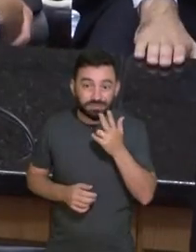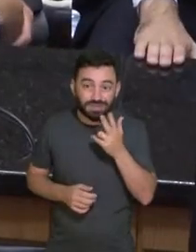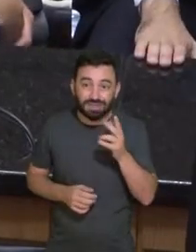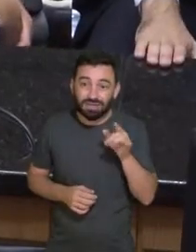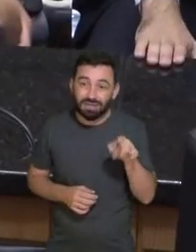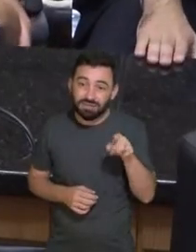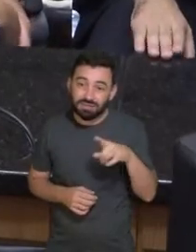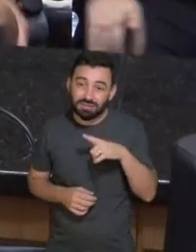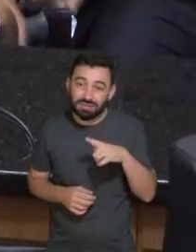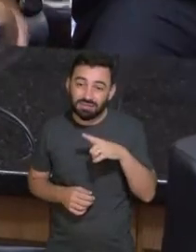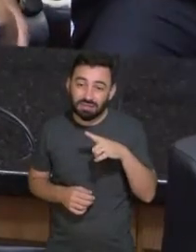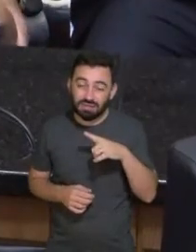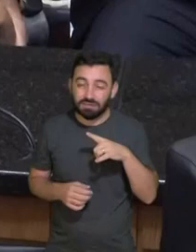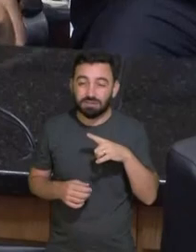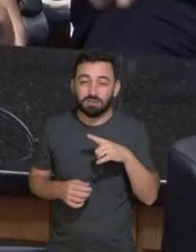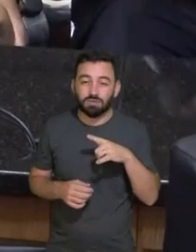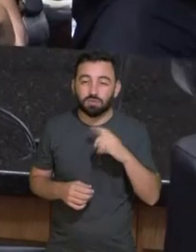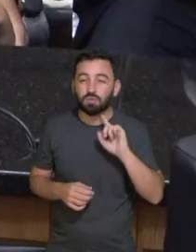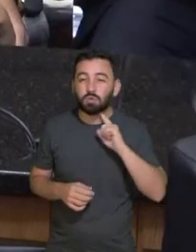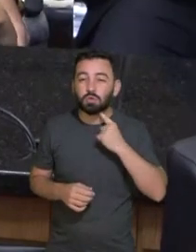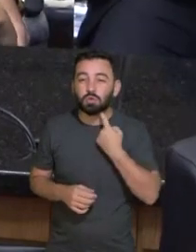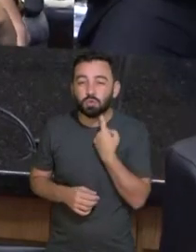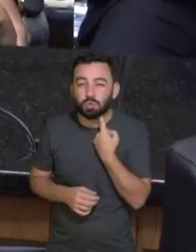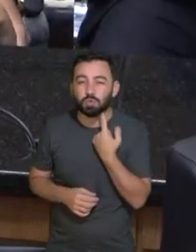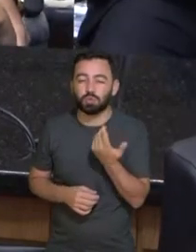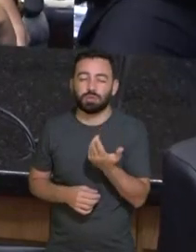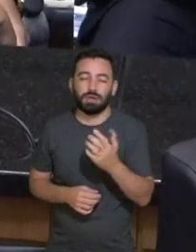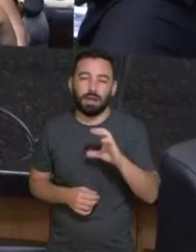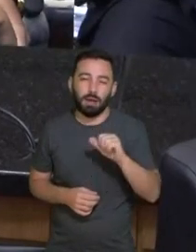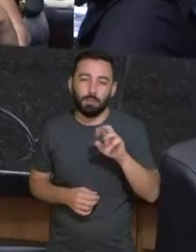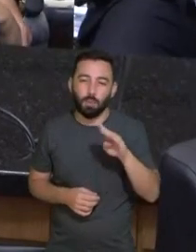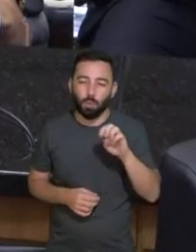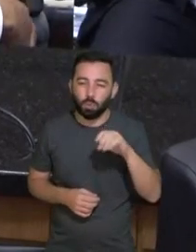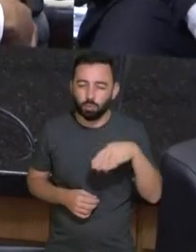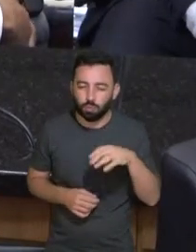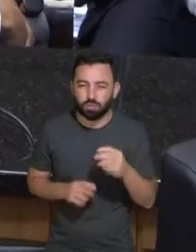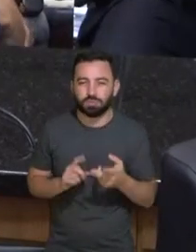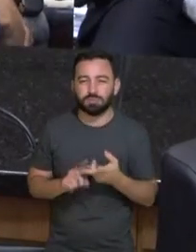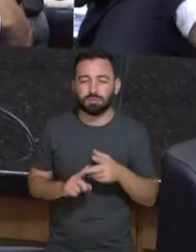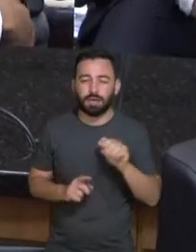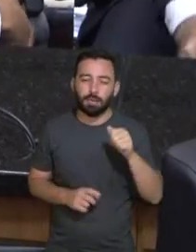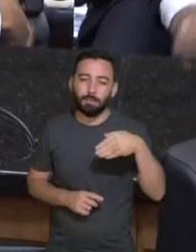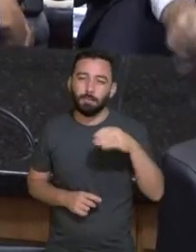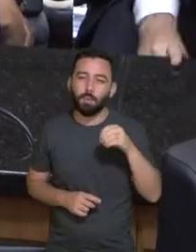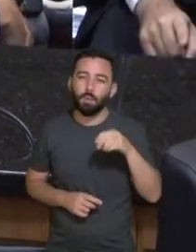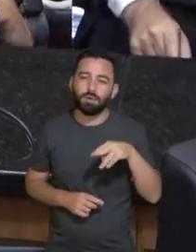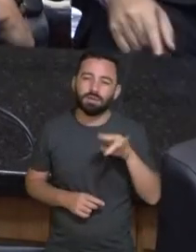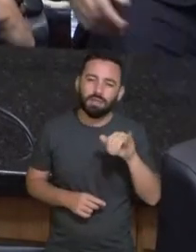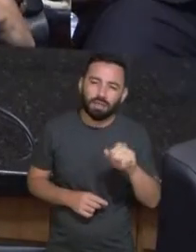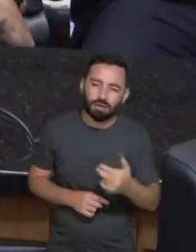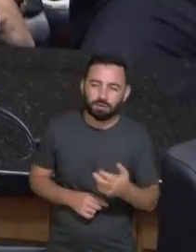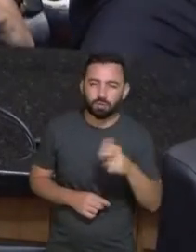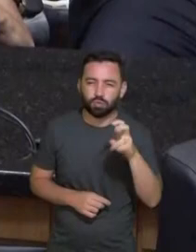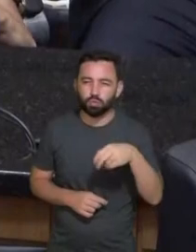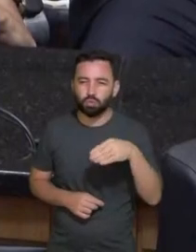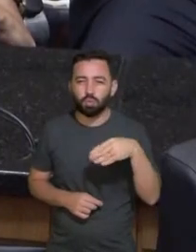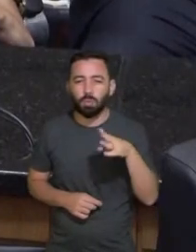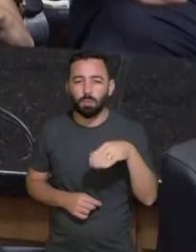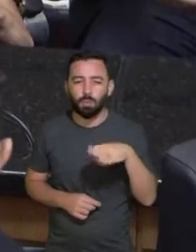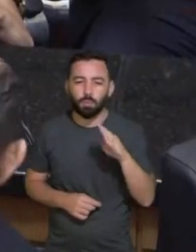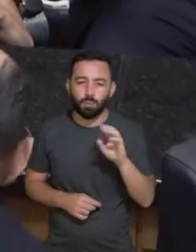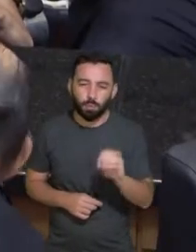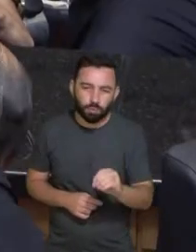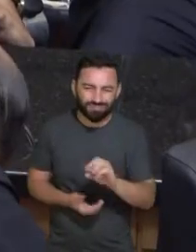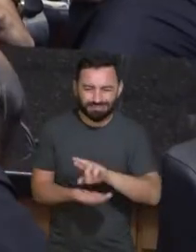carrega monóxido de carbono, butano, amônia, tolueno, arsênico, chumbo, cromo, cádmio e